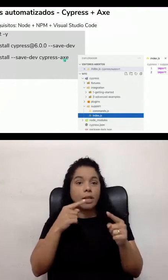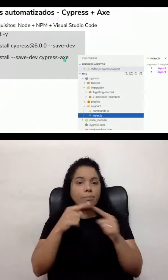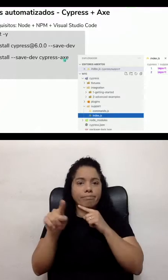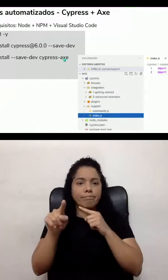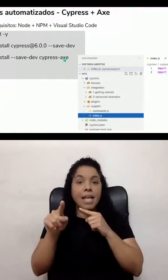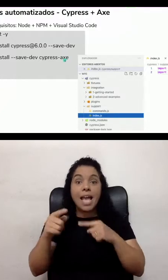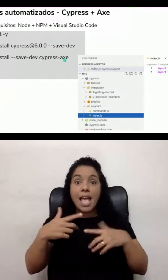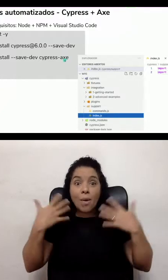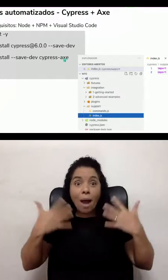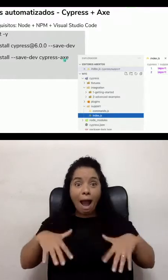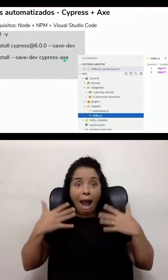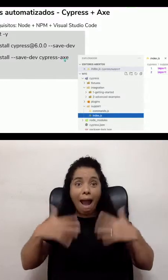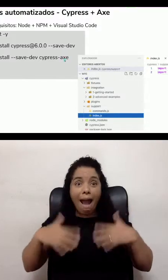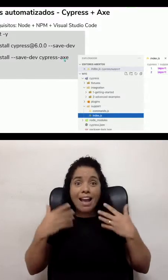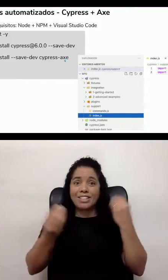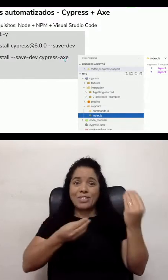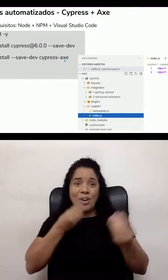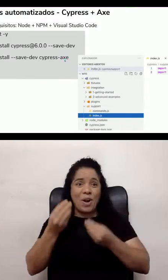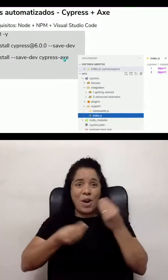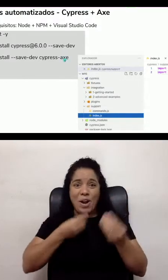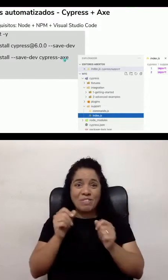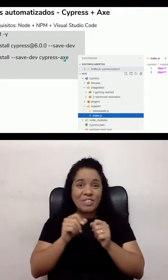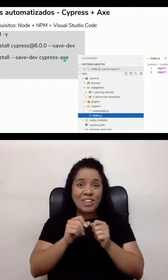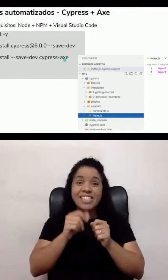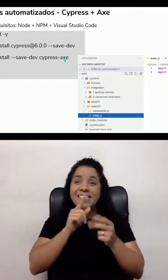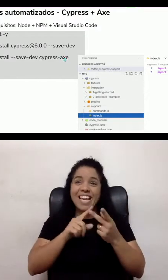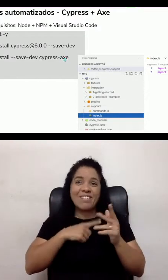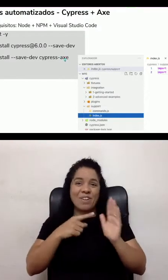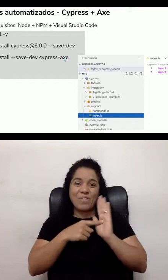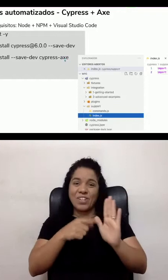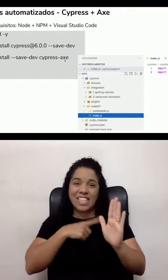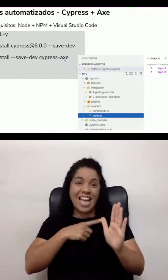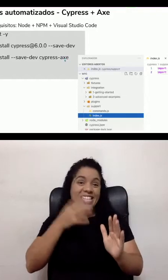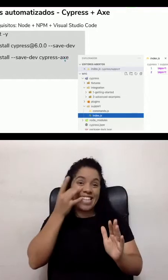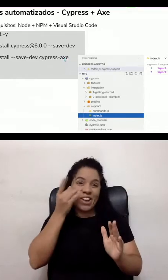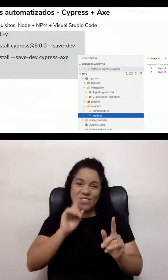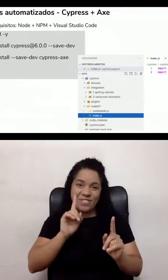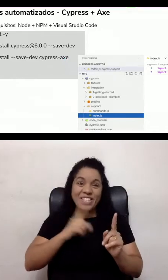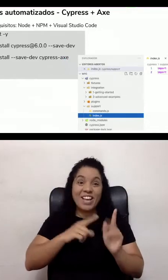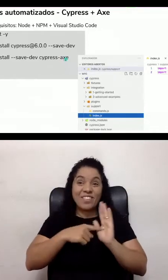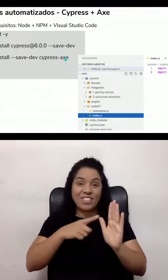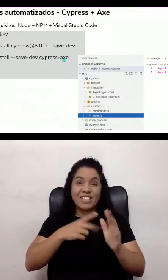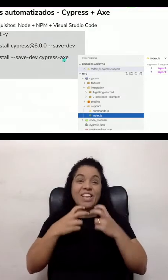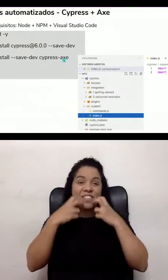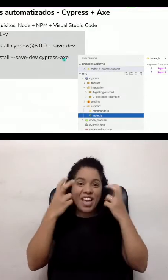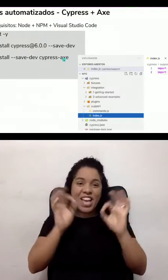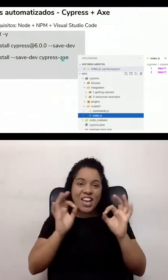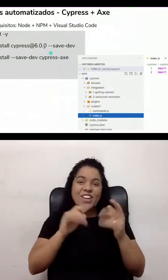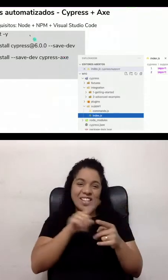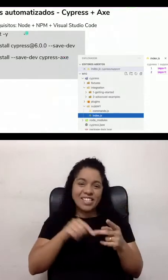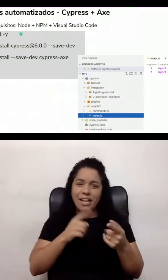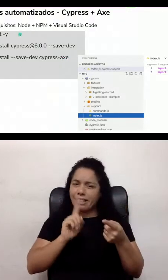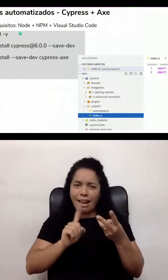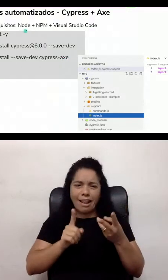Eu fiquei desesperada, falei, Jesus amado, o que eu faço agora? Aí eu falei, não vou mostrar isso aqui ao vivo, não. Vai que dá pau lá, eu não vou passar essa vergonha sozinha, não.